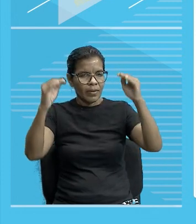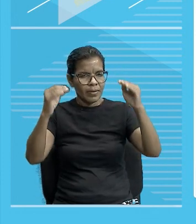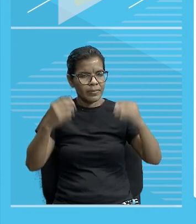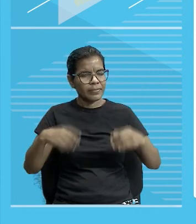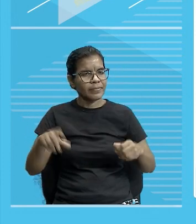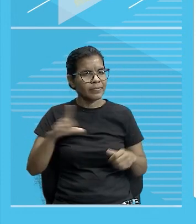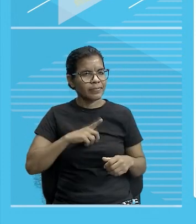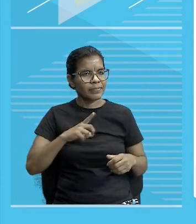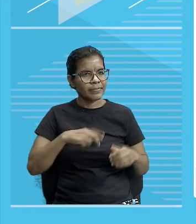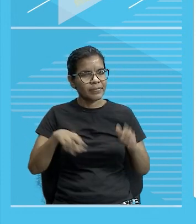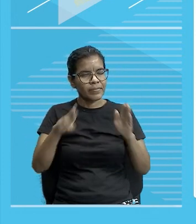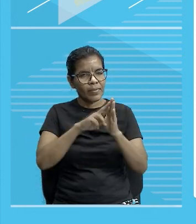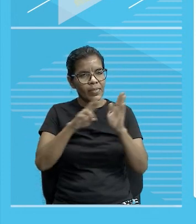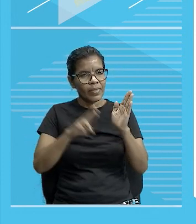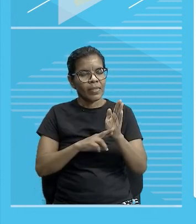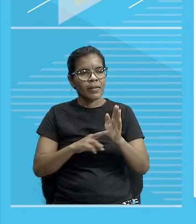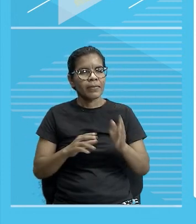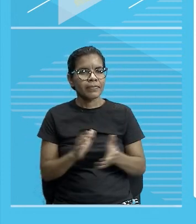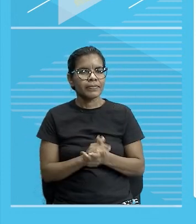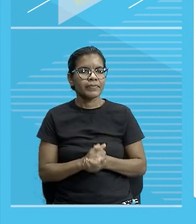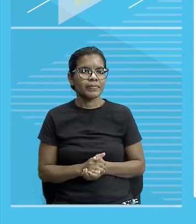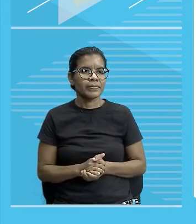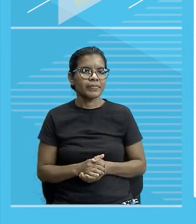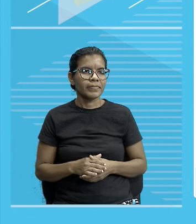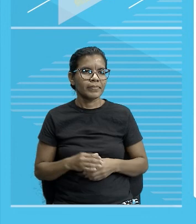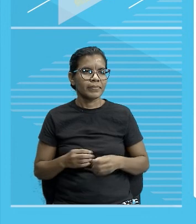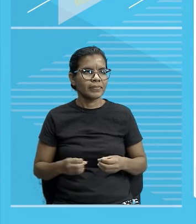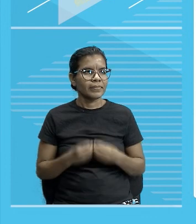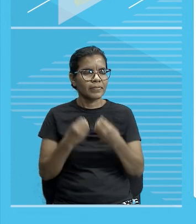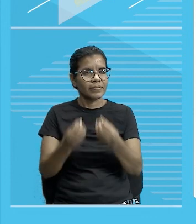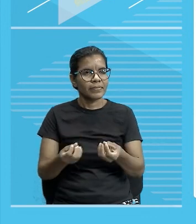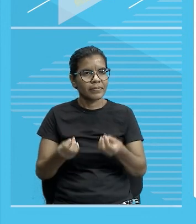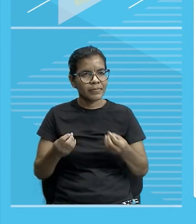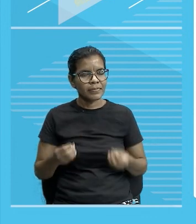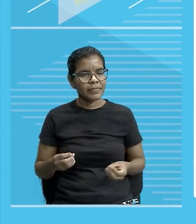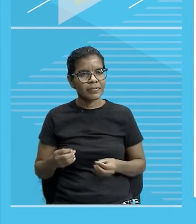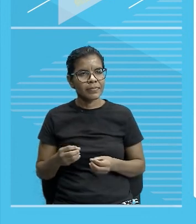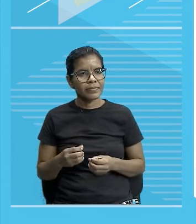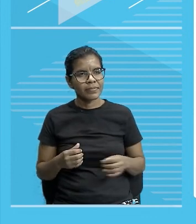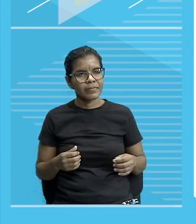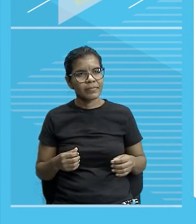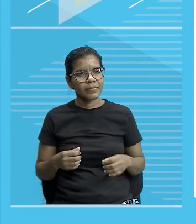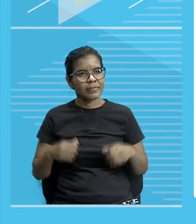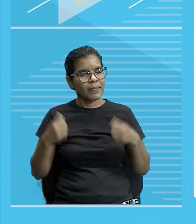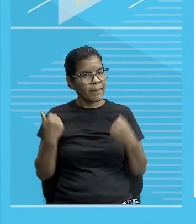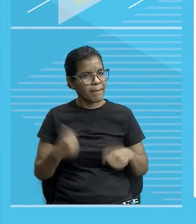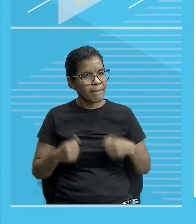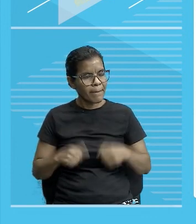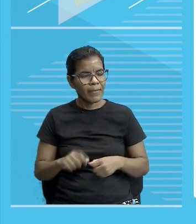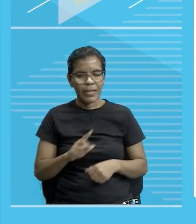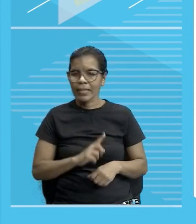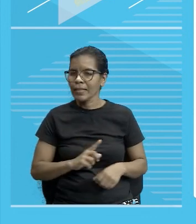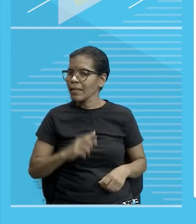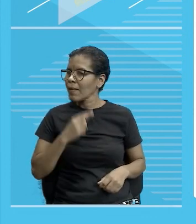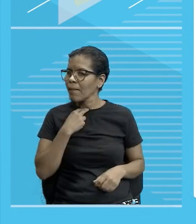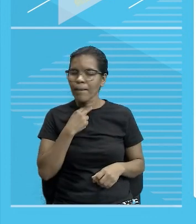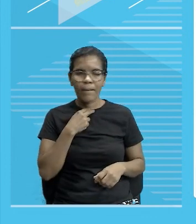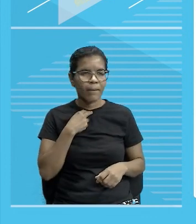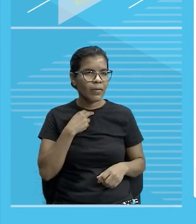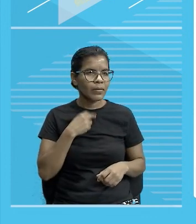regras regulamentos tiver descrito na cara dizendo assim olha pode e não pode